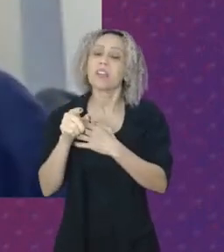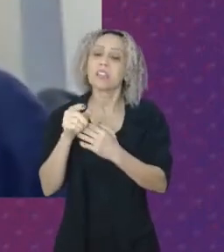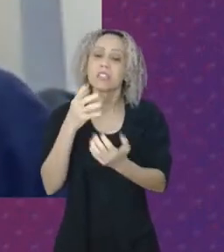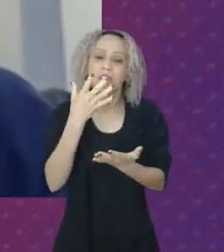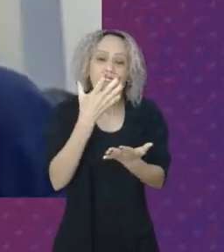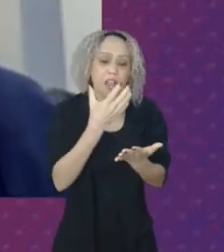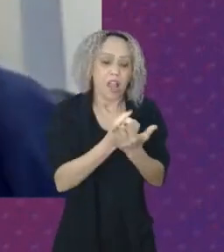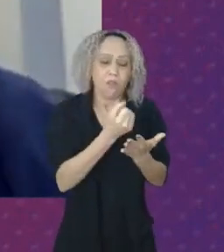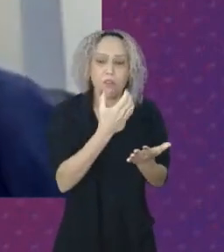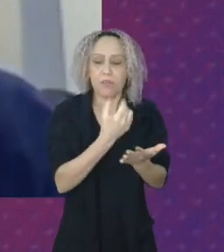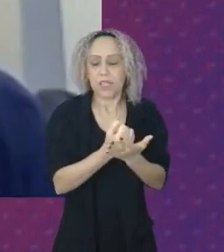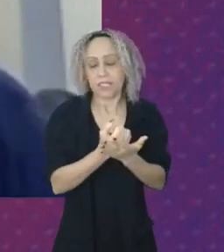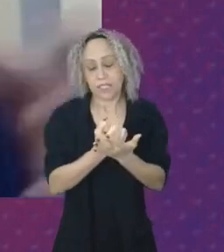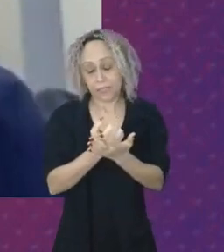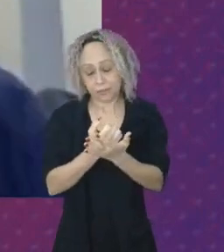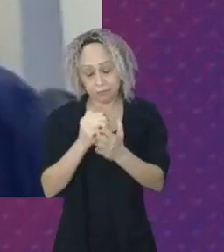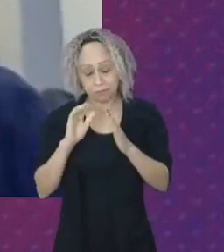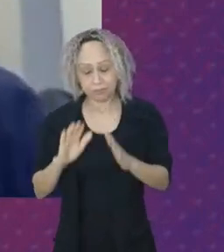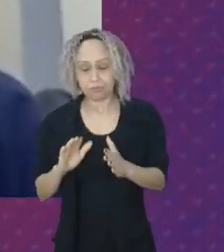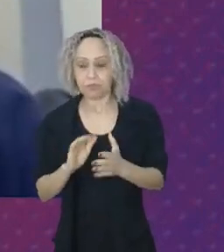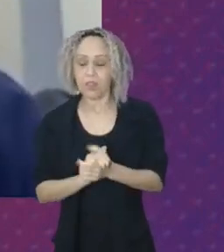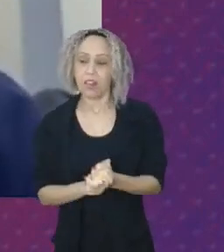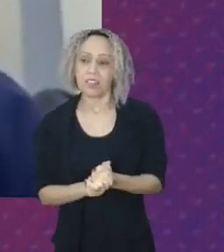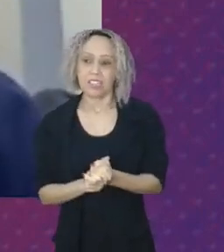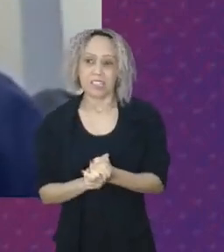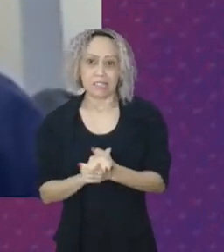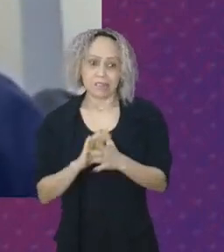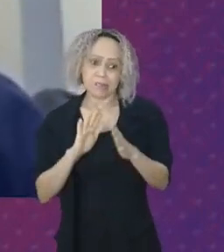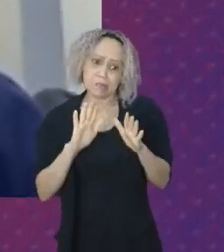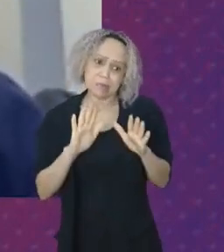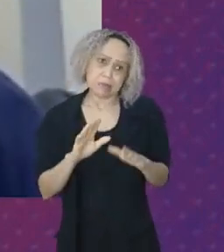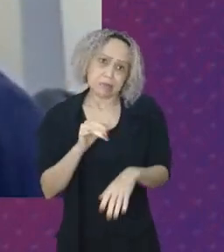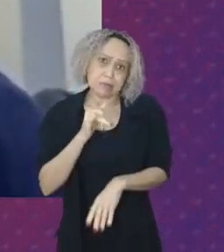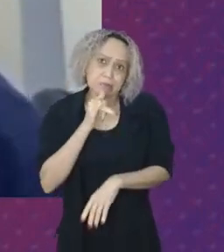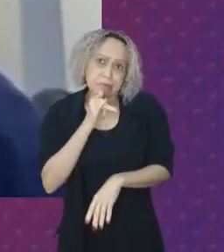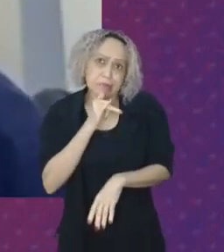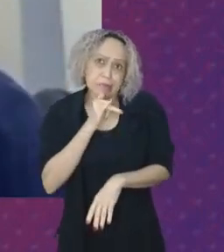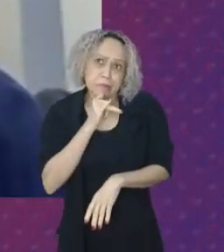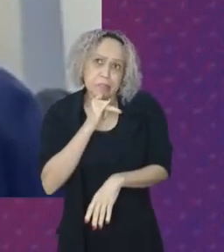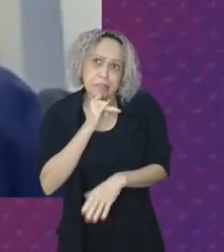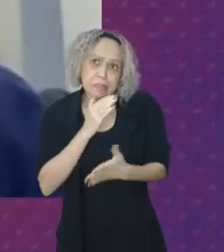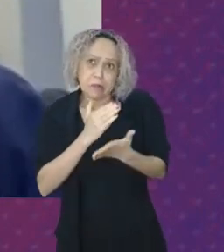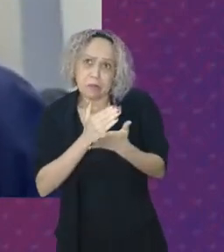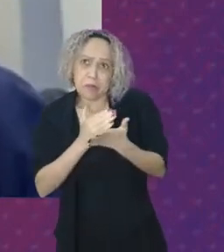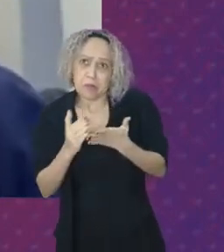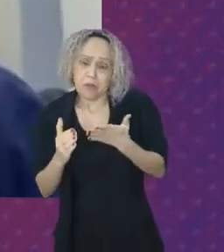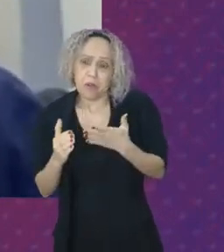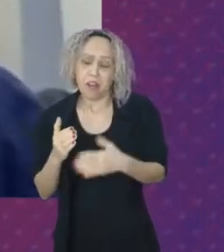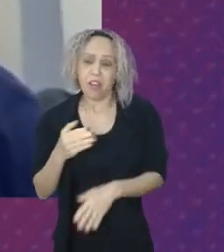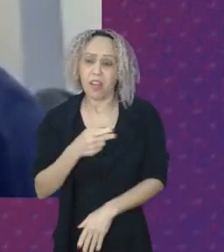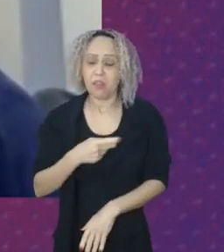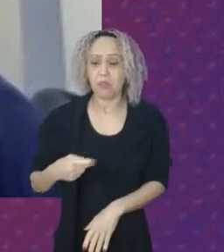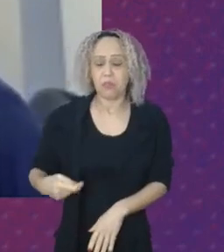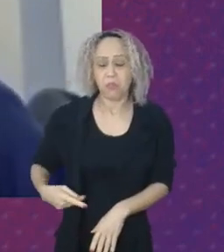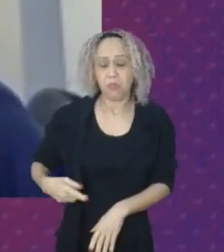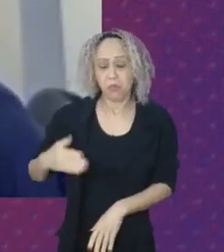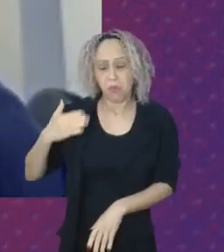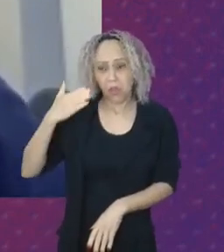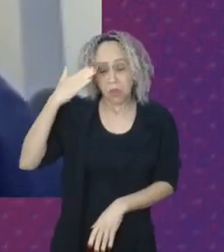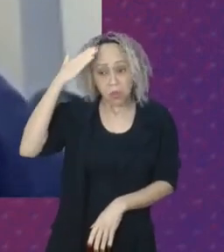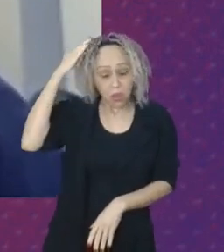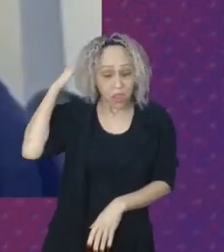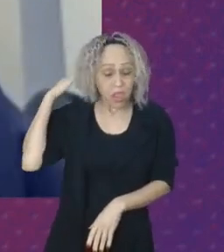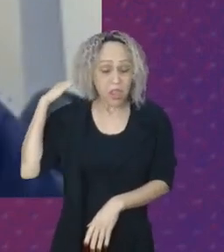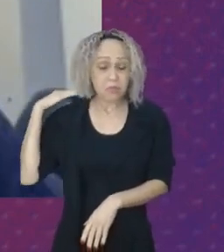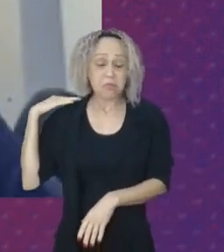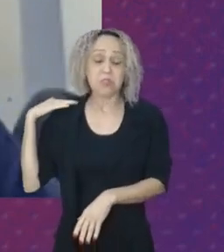governo, começou no governo Temer e terminou no governo Bolsonaro, né? E essa secretaria ela foi muito importante, porque ela